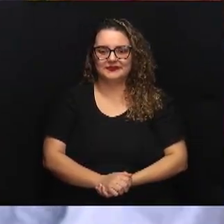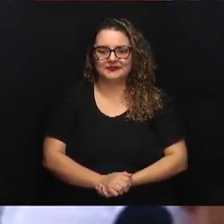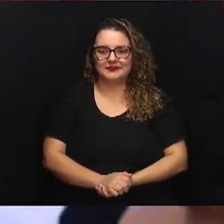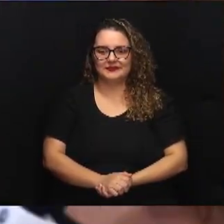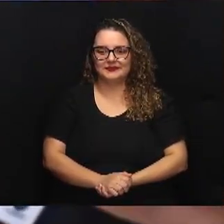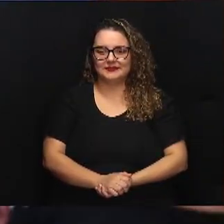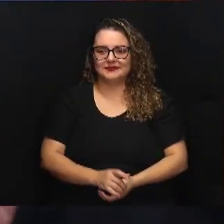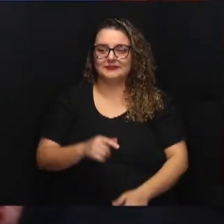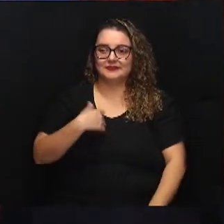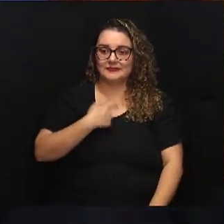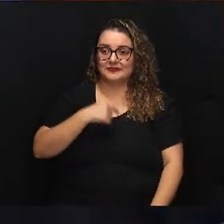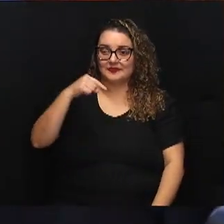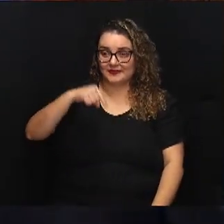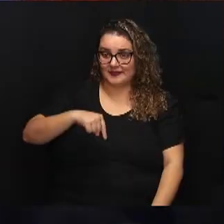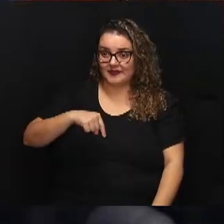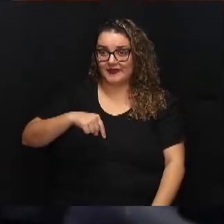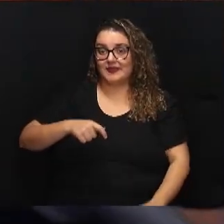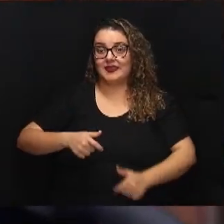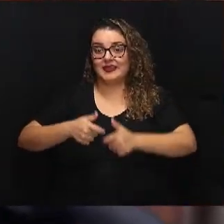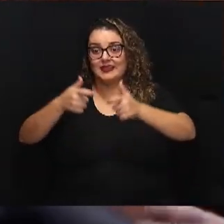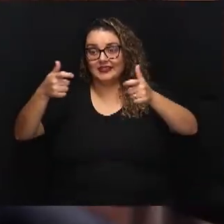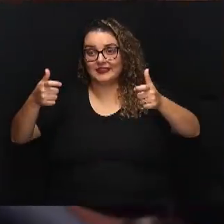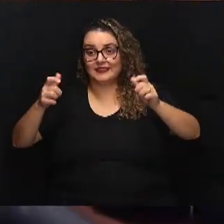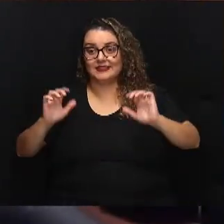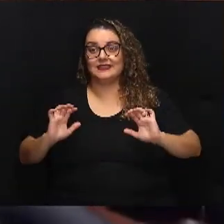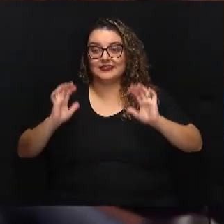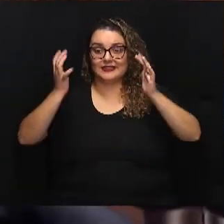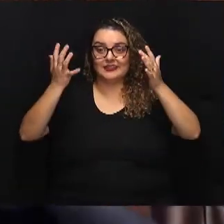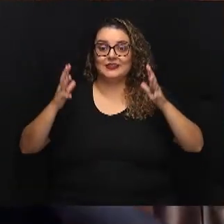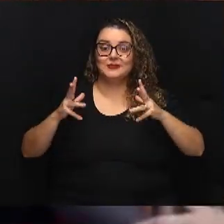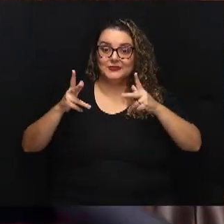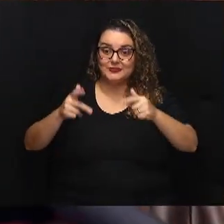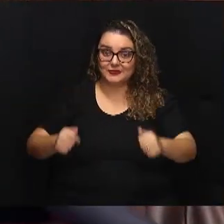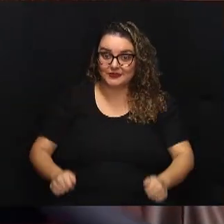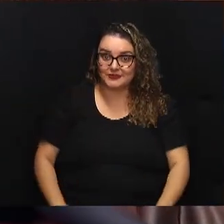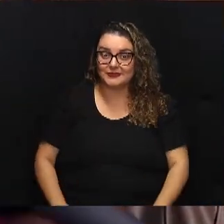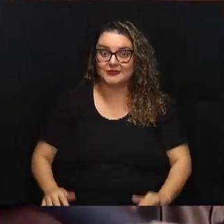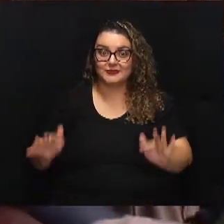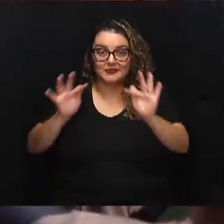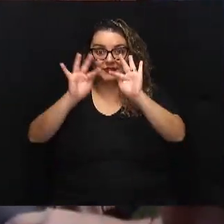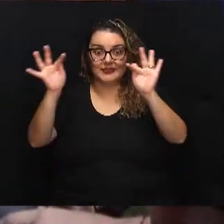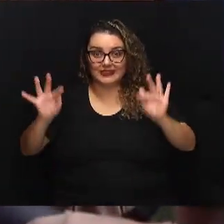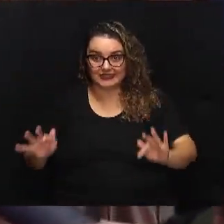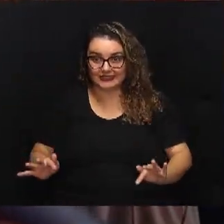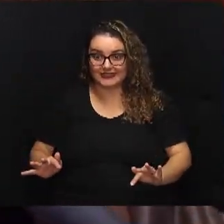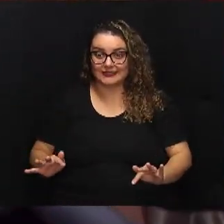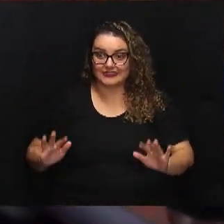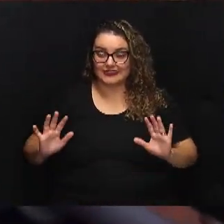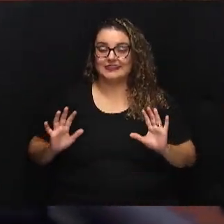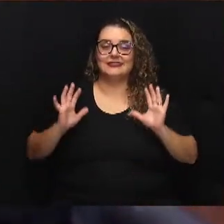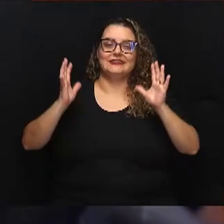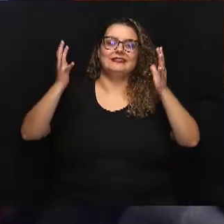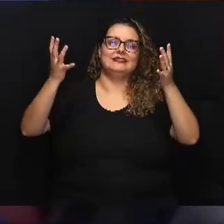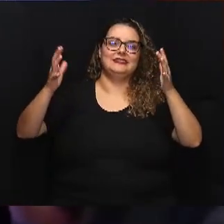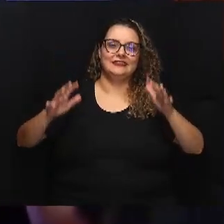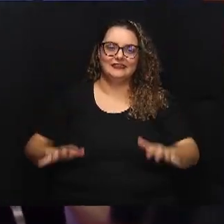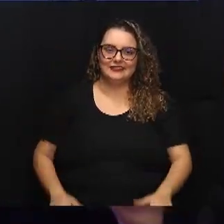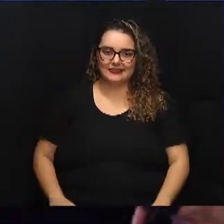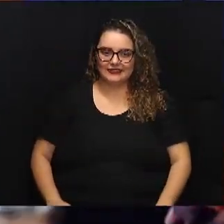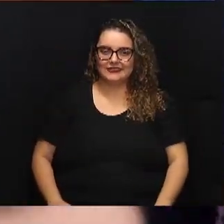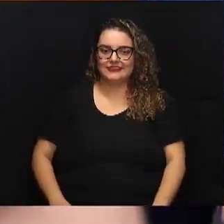Nós estamos aqui, olha, nessa grande festa, todo muito feliz nessa comemoração